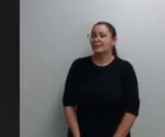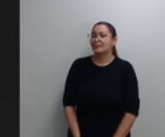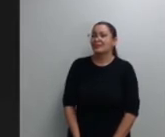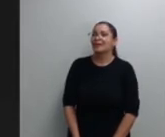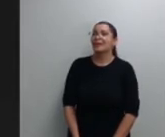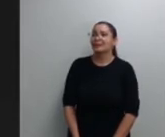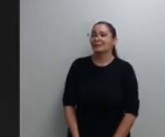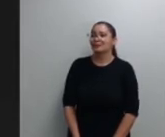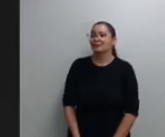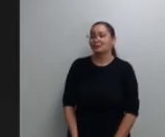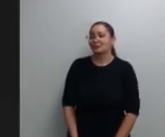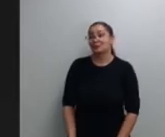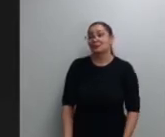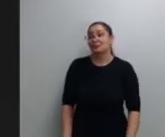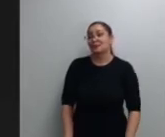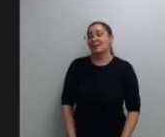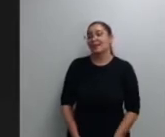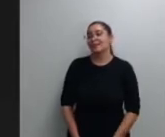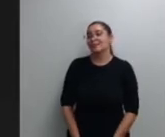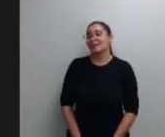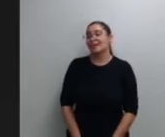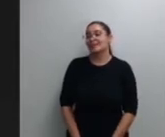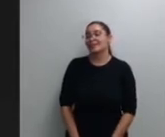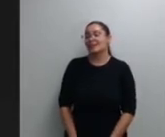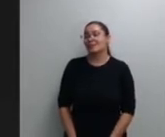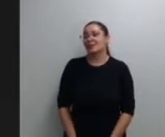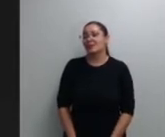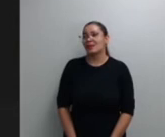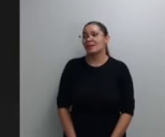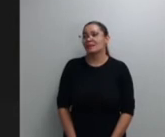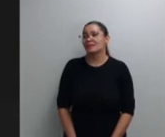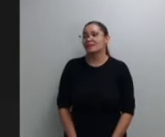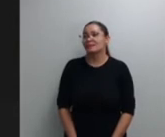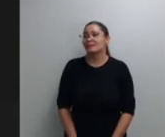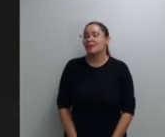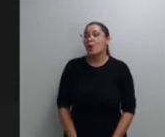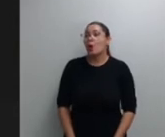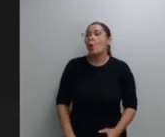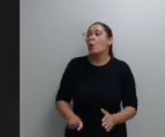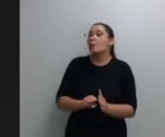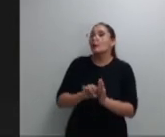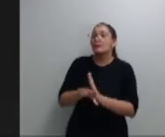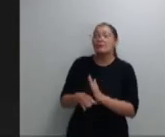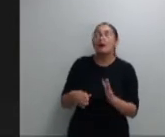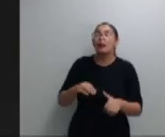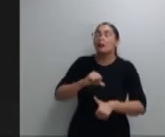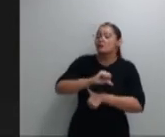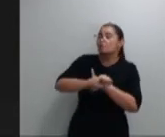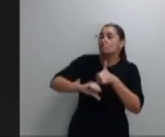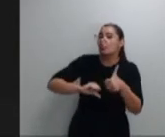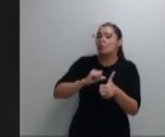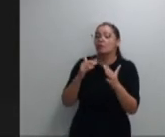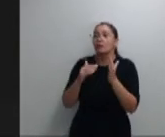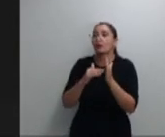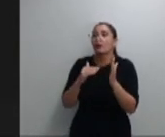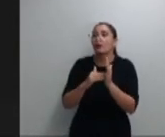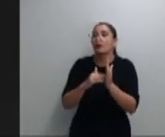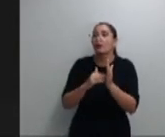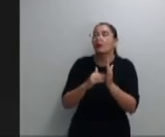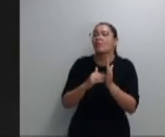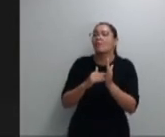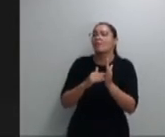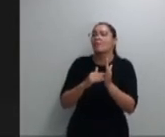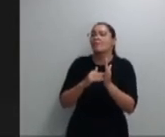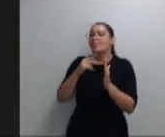só para já pedir vista não é ministro Regina estou imaginando que entre o primeiro edital e essa última alteração o recorrido